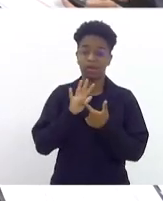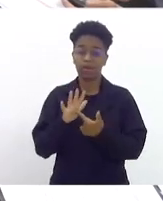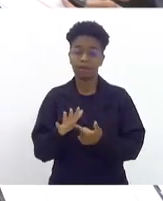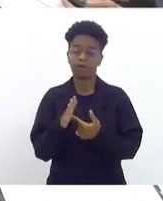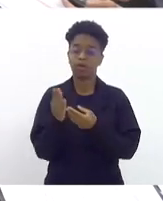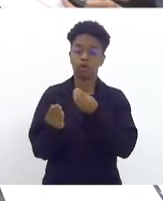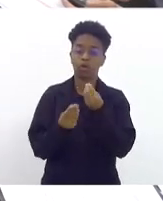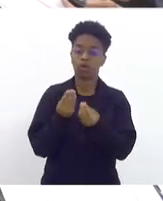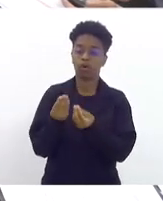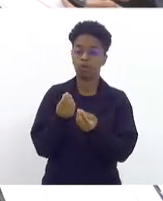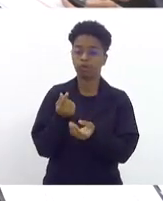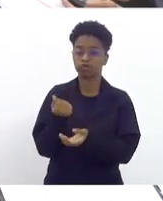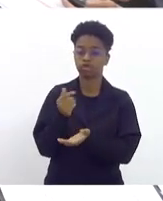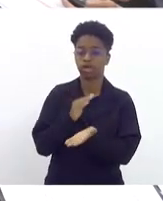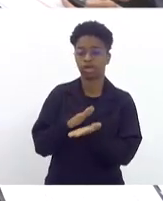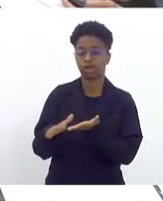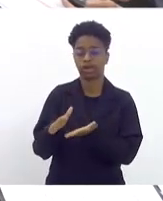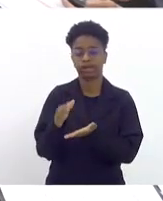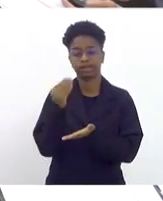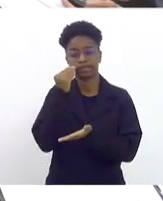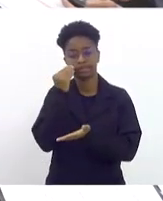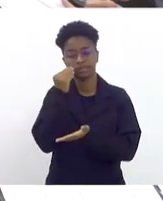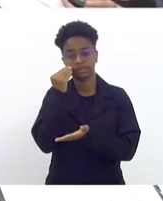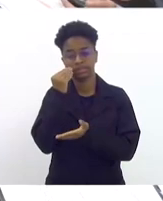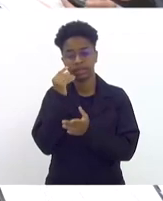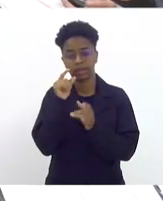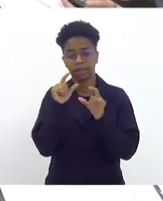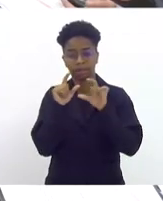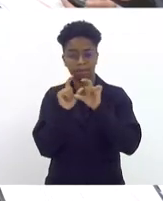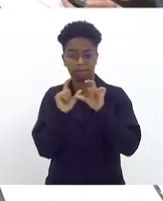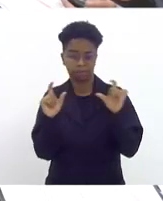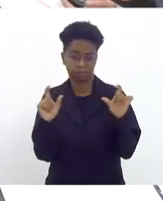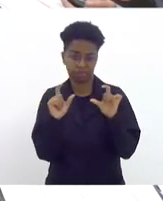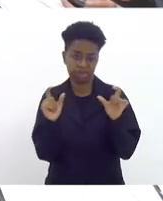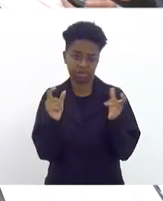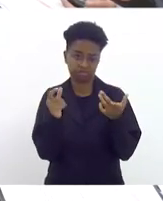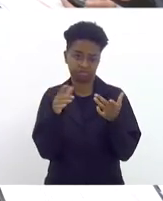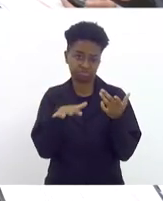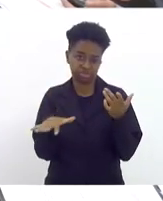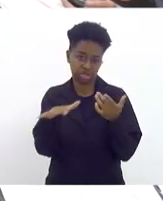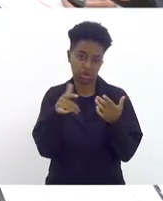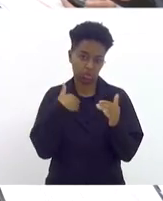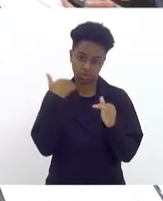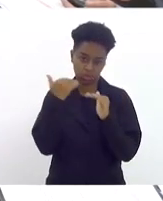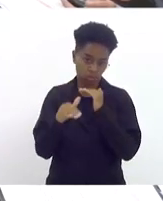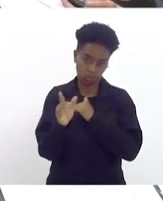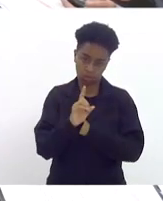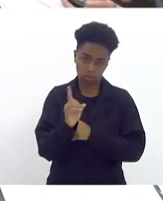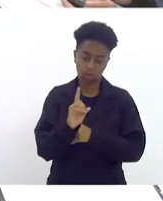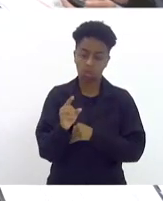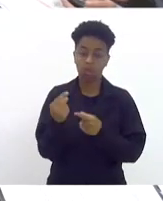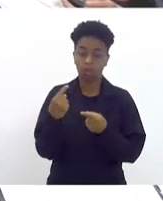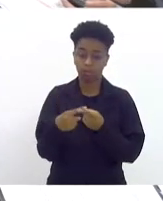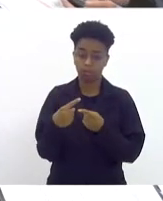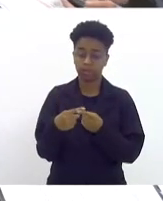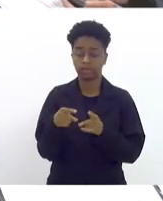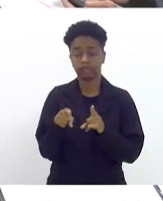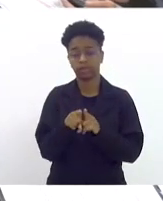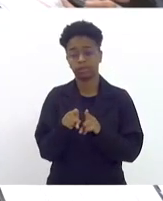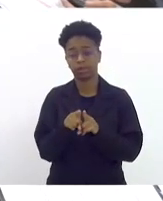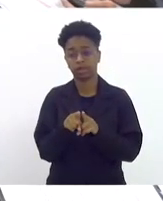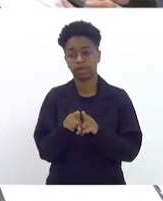de custeio botando uma terminologia genérica dessa coisa que eu não concordo é razão pela qual Inclusive